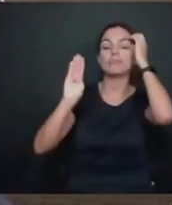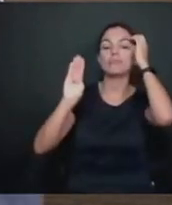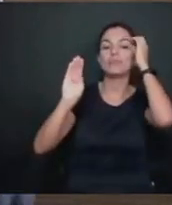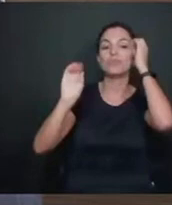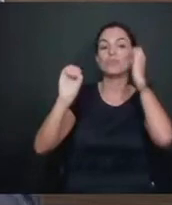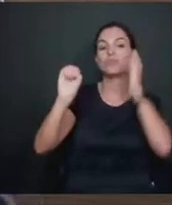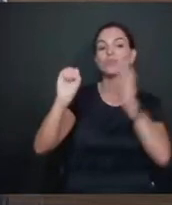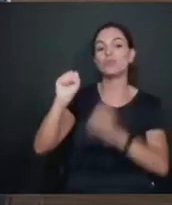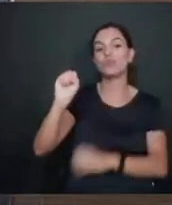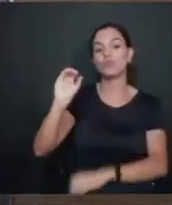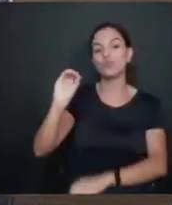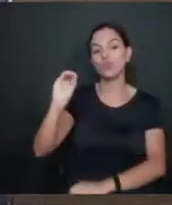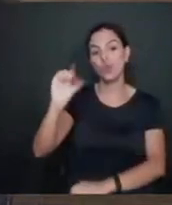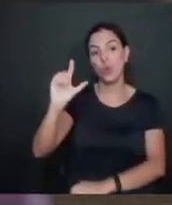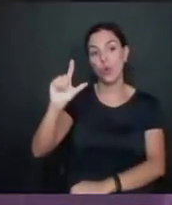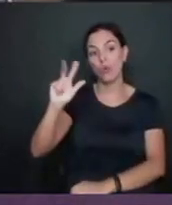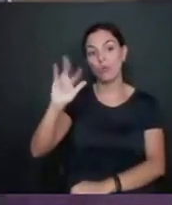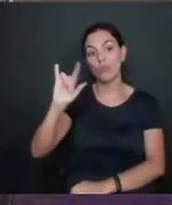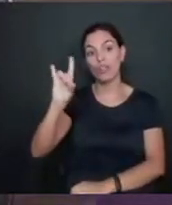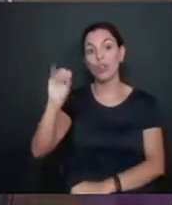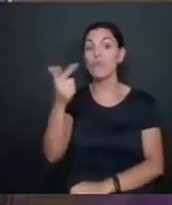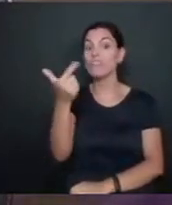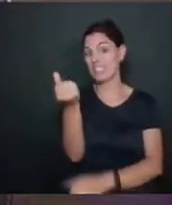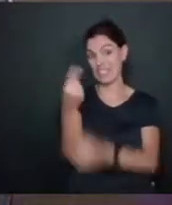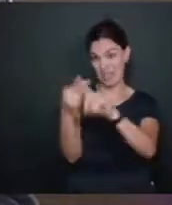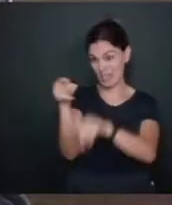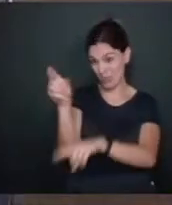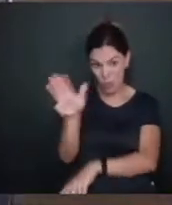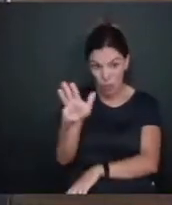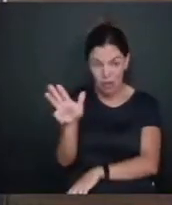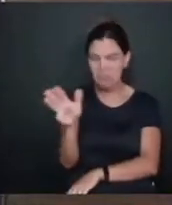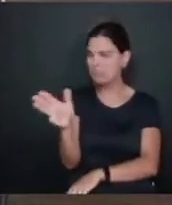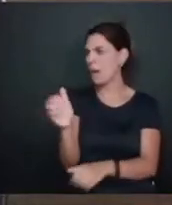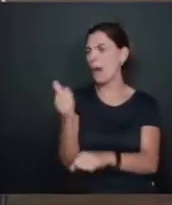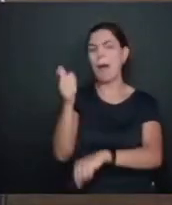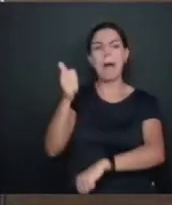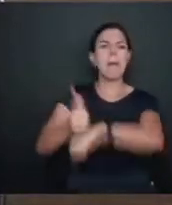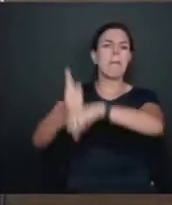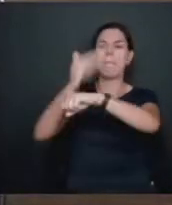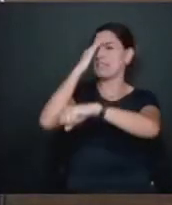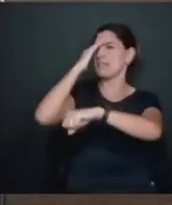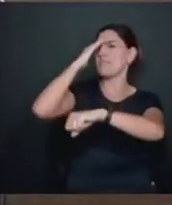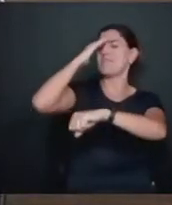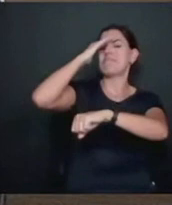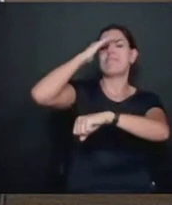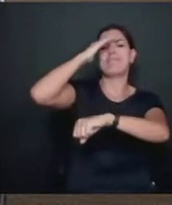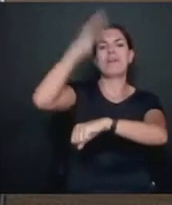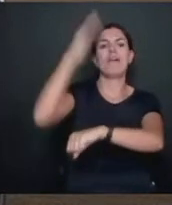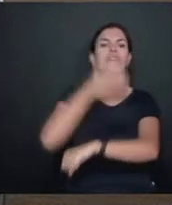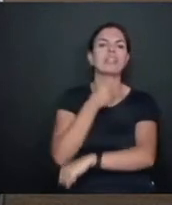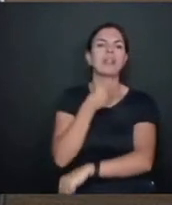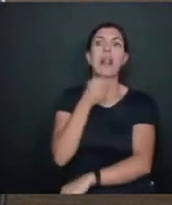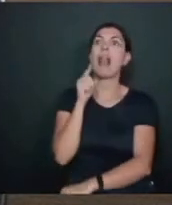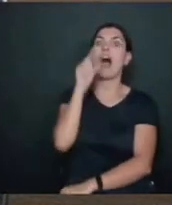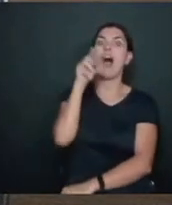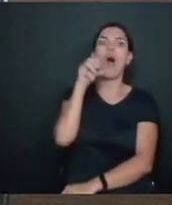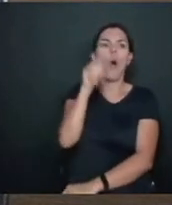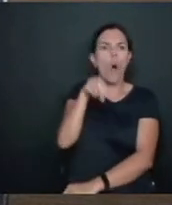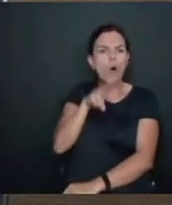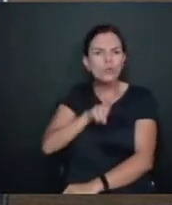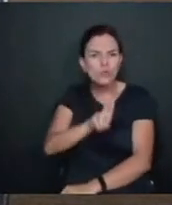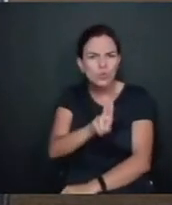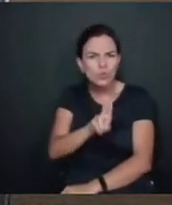absolvido 26 vezes de que foi absorvido até pela ONU como se a Organização das Nações Unidas fosse um